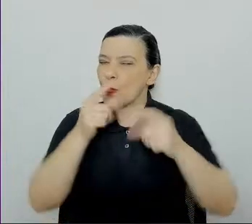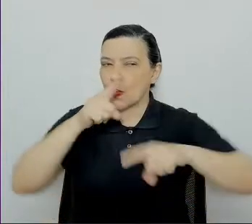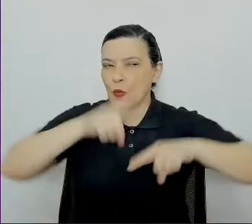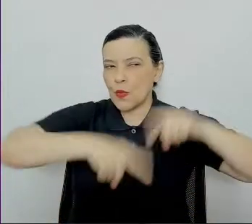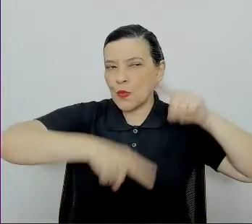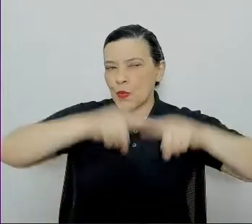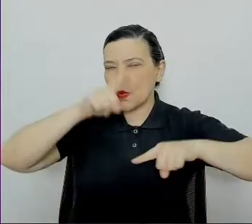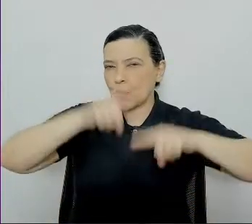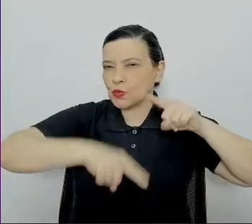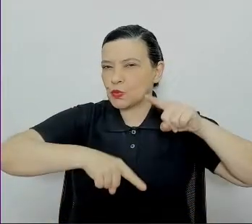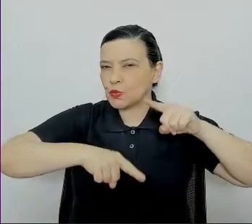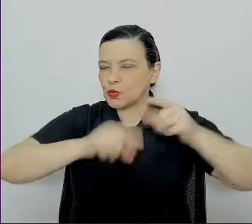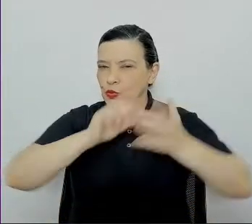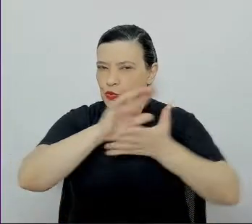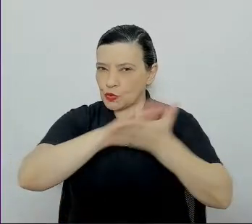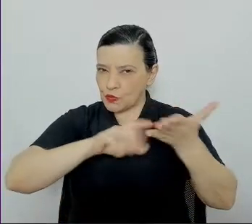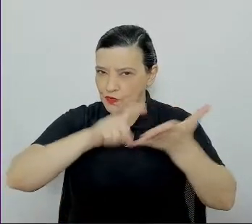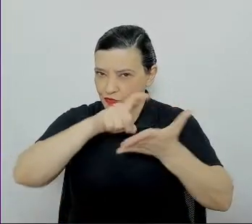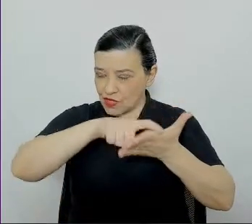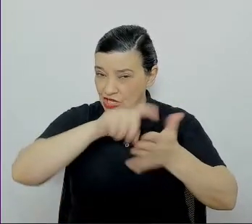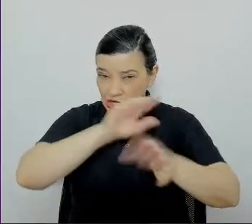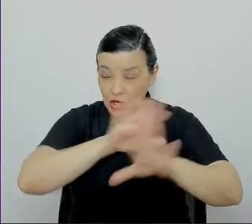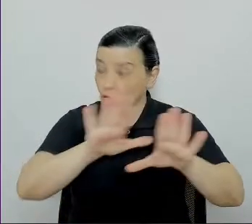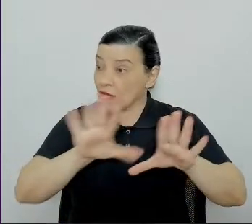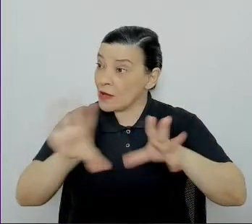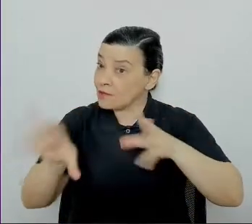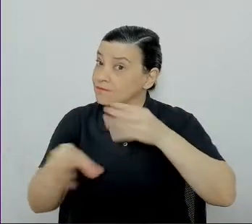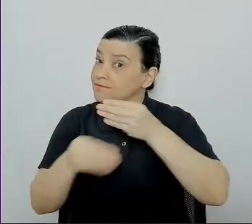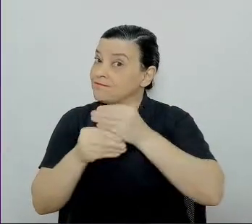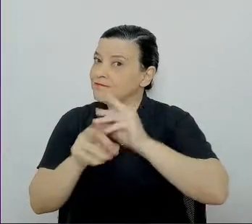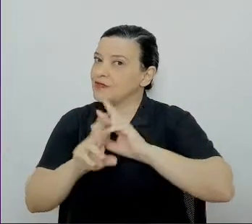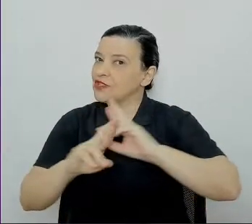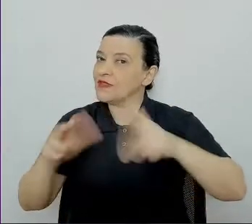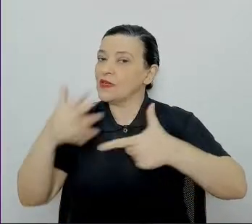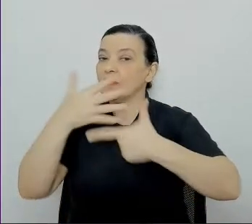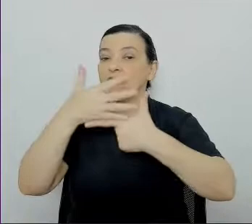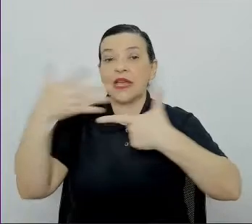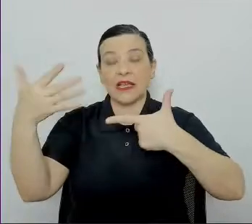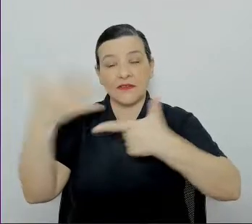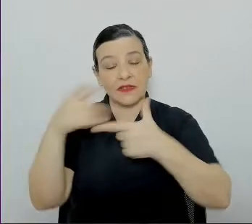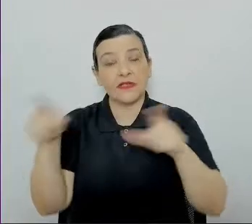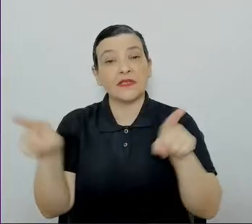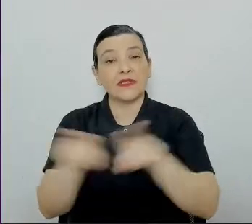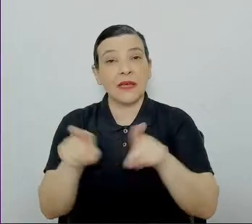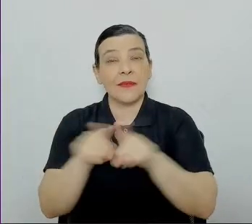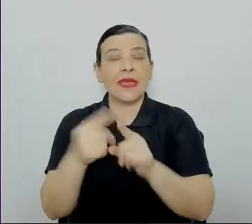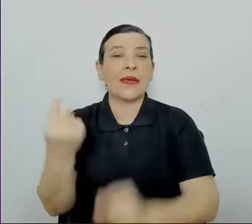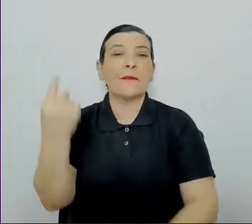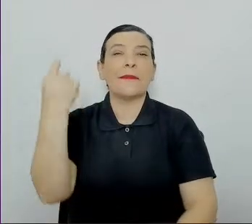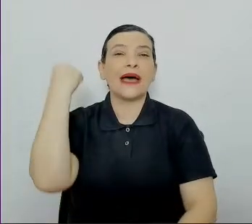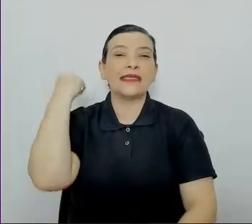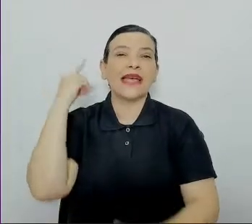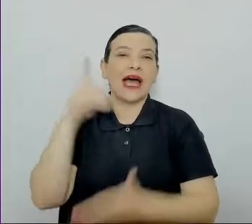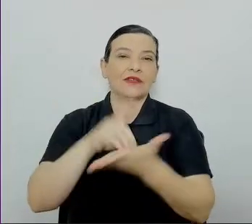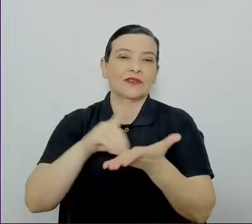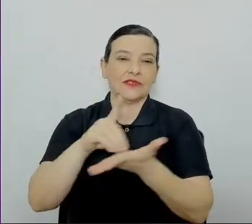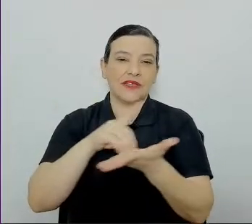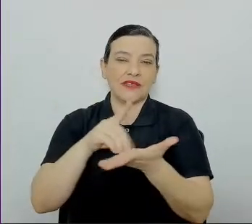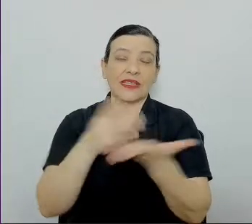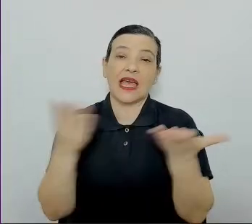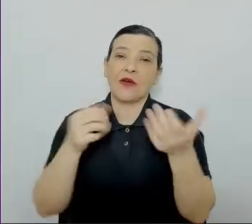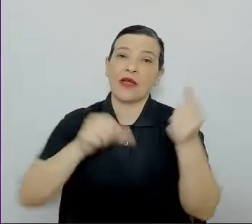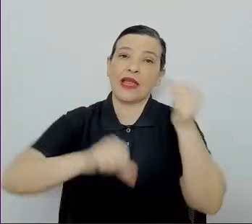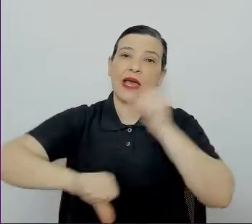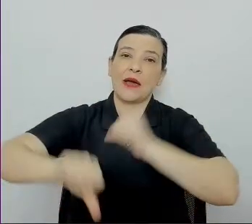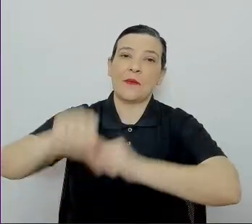a funcionalidade, não necessariamente o porquê, o Netflix ele resolvia essa mesma dor na época de DVD. E agora ele resolve com streaming. E a gente